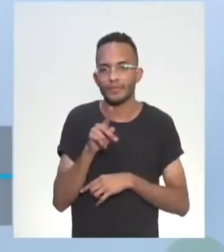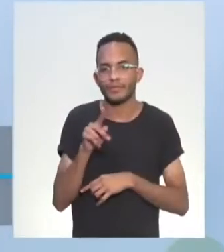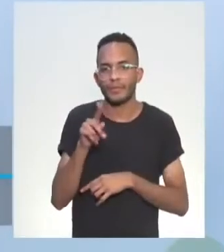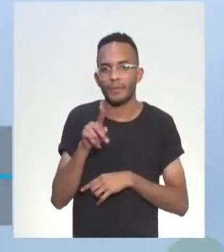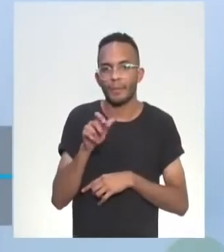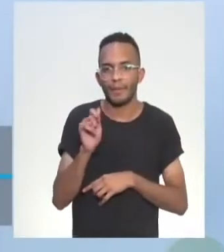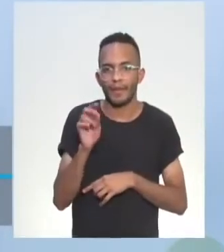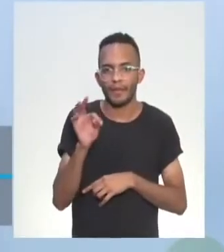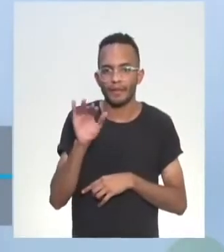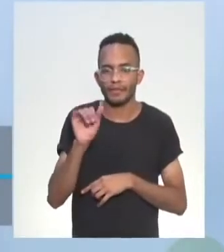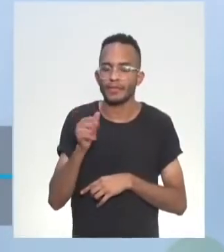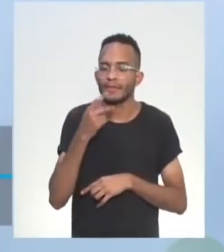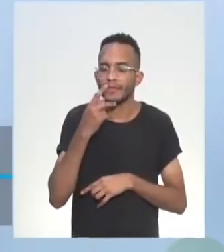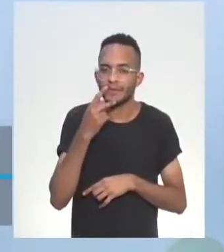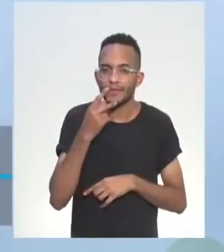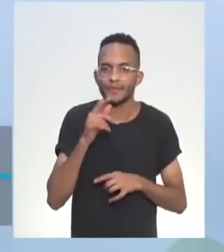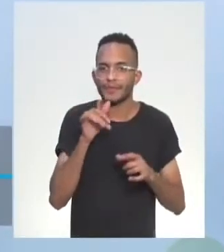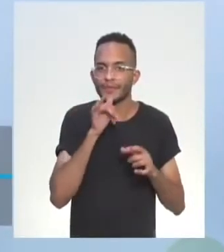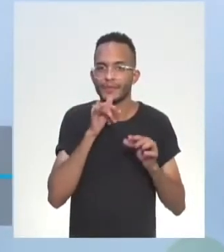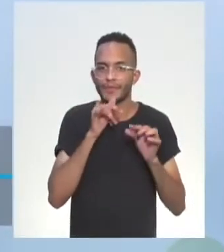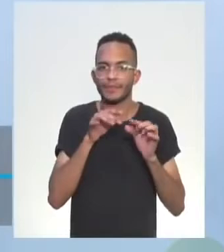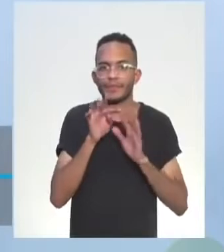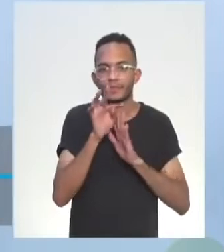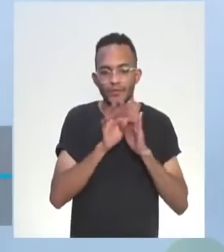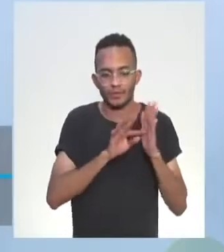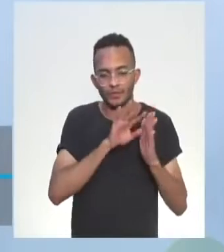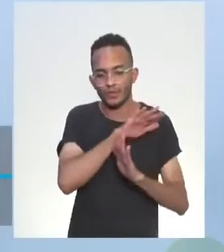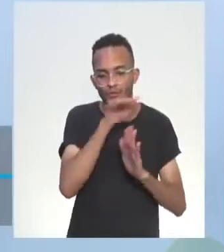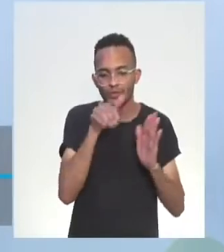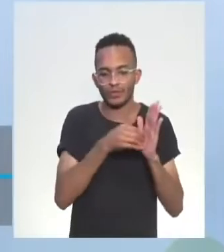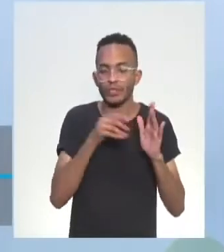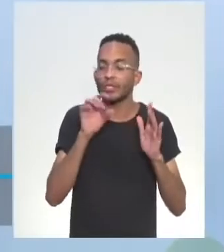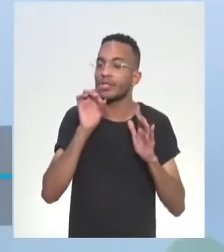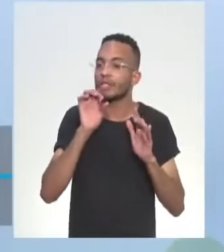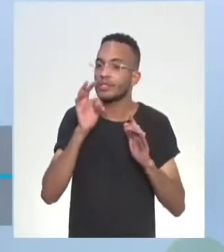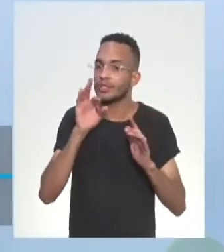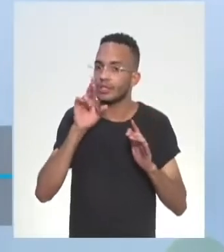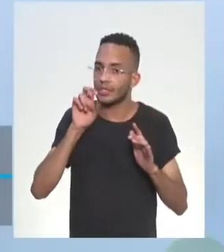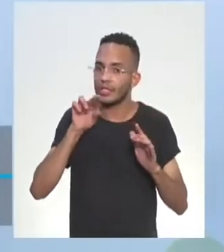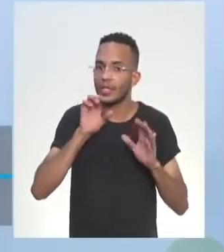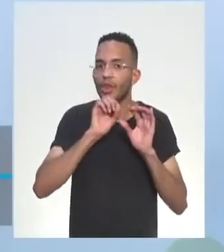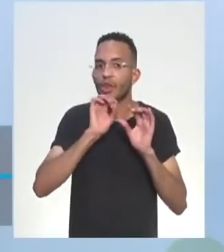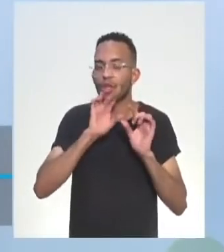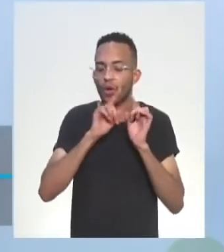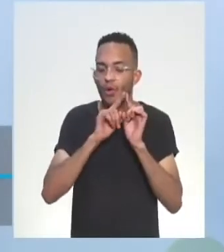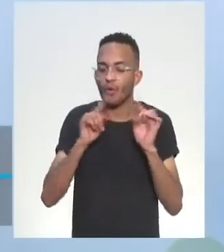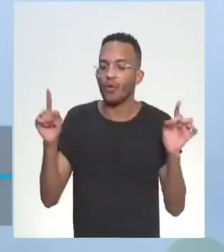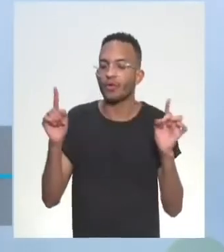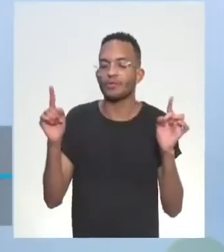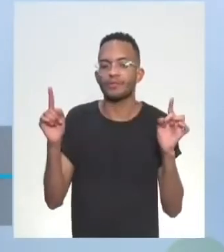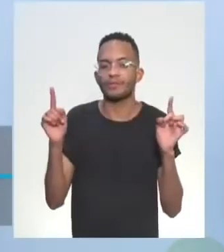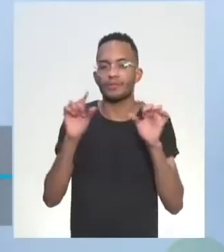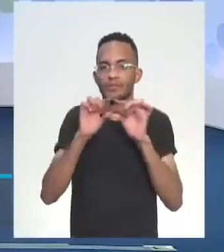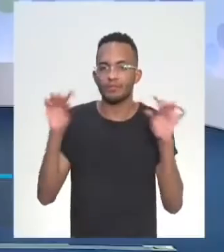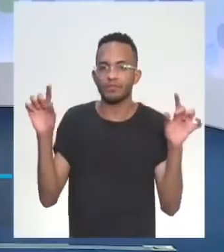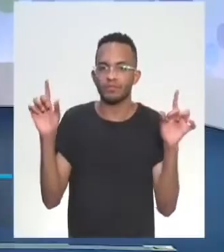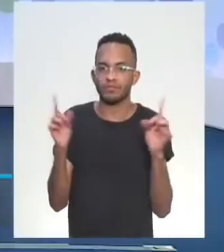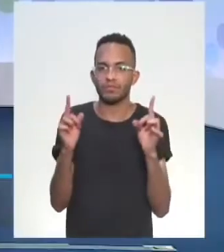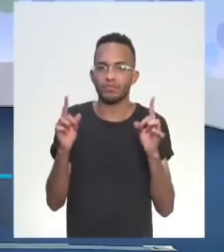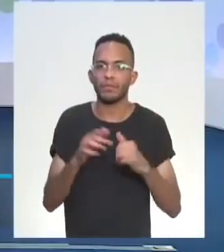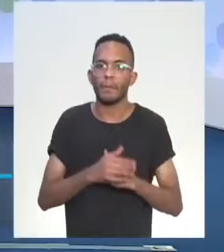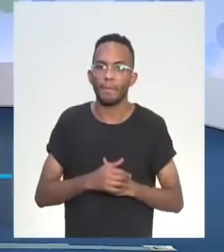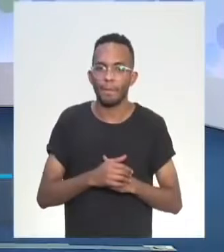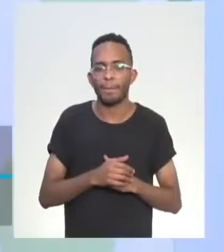assim. Quadrinhos são histórias completas, tirinhas só... Isso, me perdi aqui. Tirinha, só um trecho. Só um trecho.